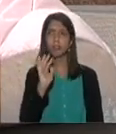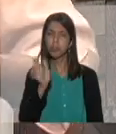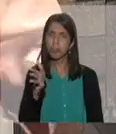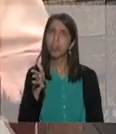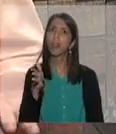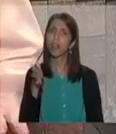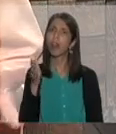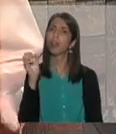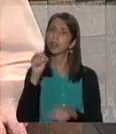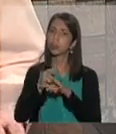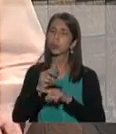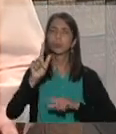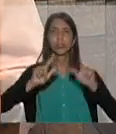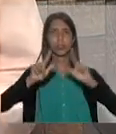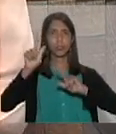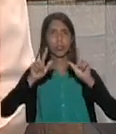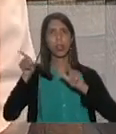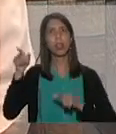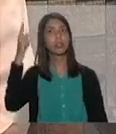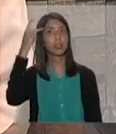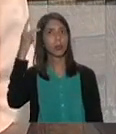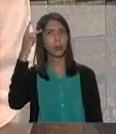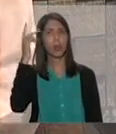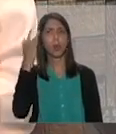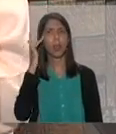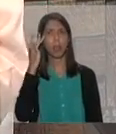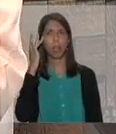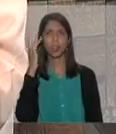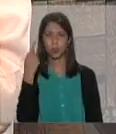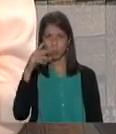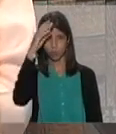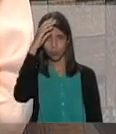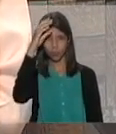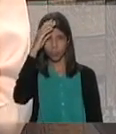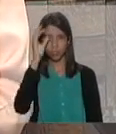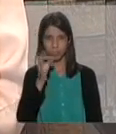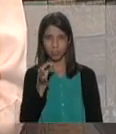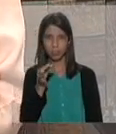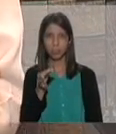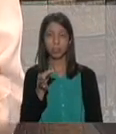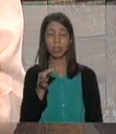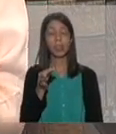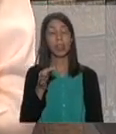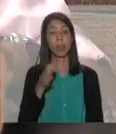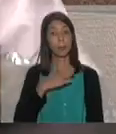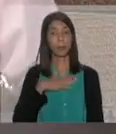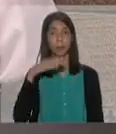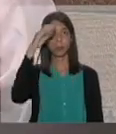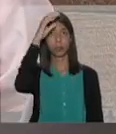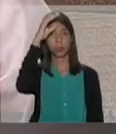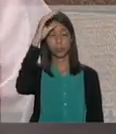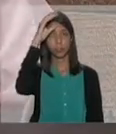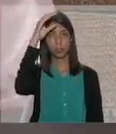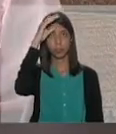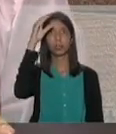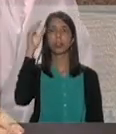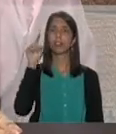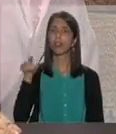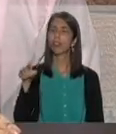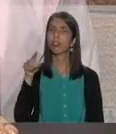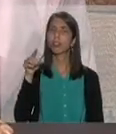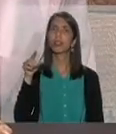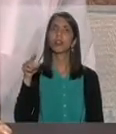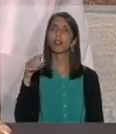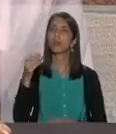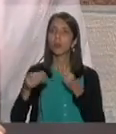anos você já estava entrando para a televisão em São Paulo, acho que pelas mãos da sua tia, não foi essa a história? Não, minha tia